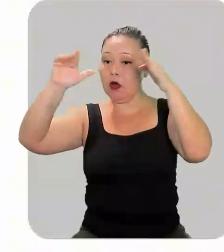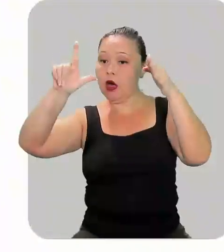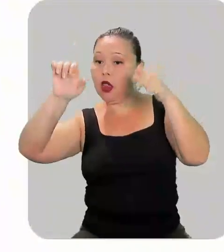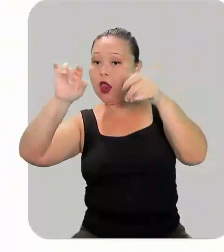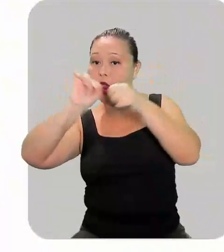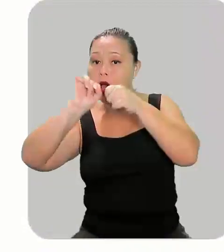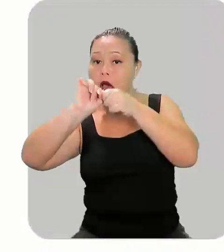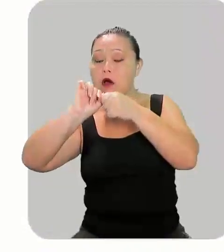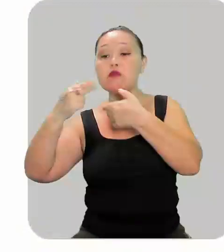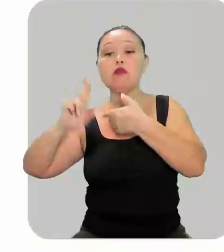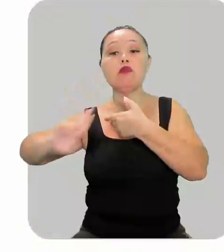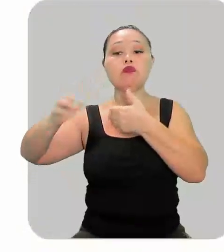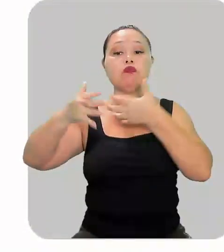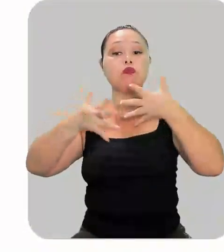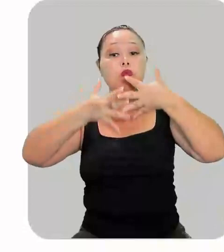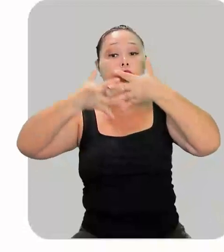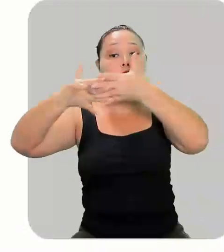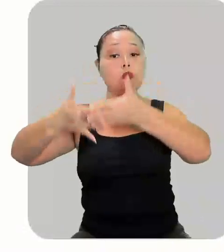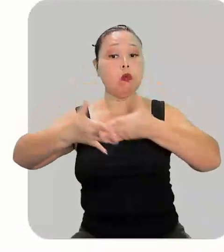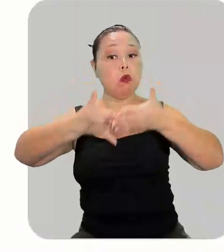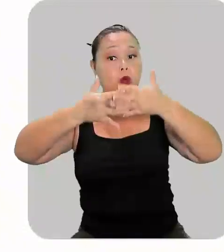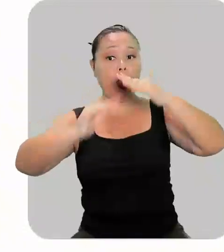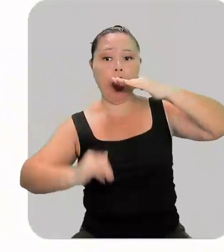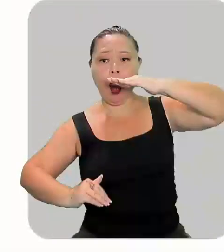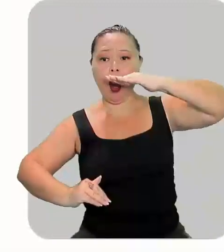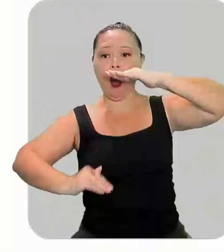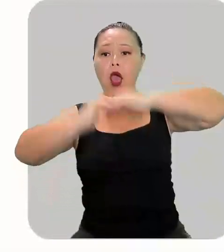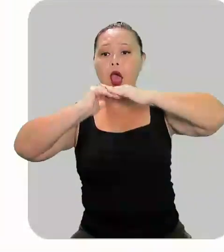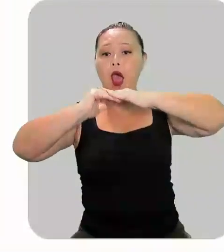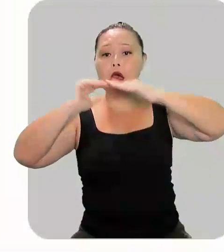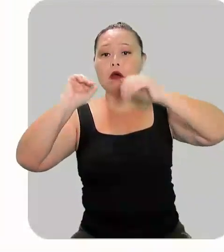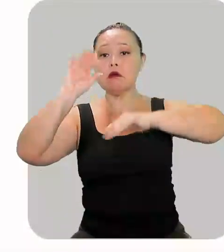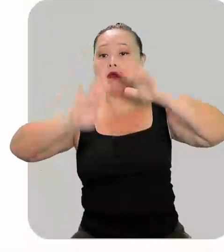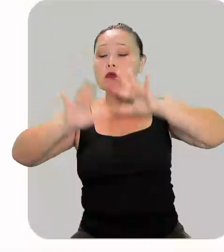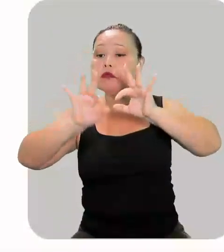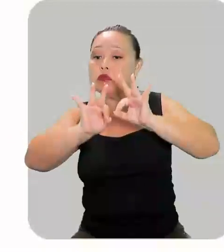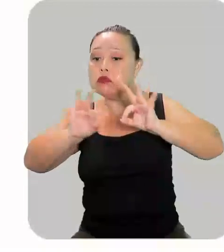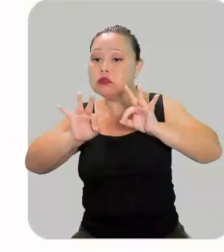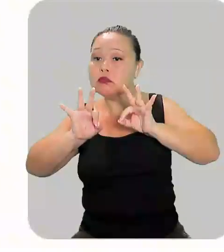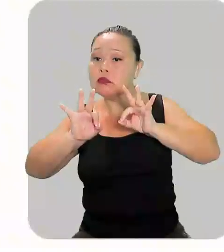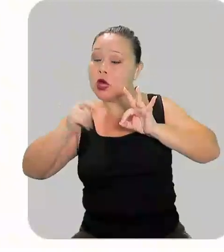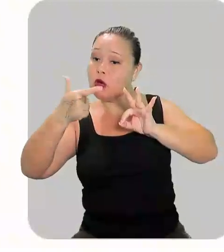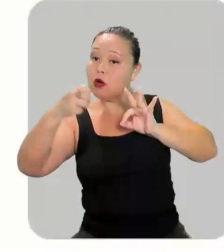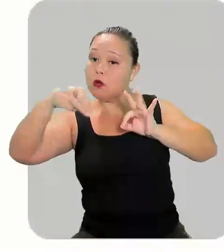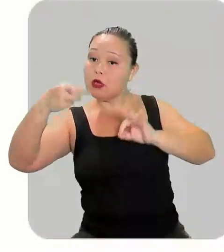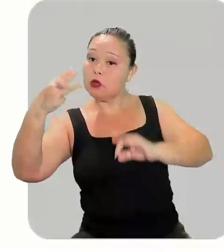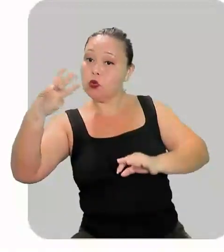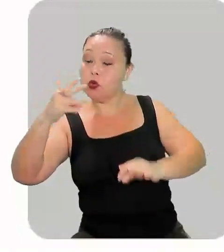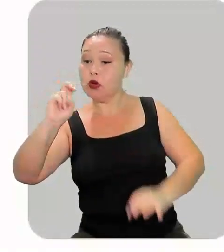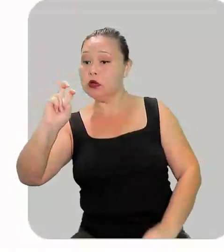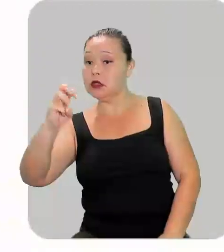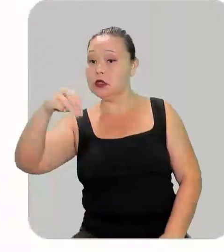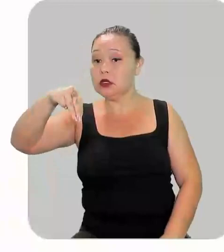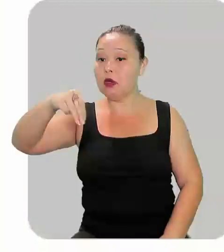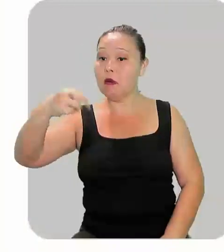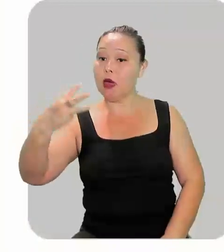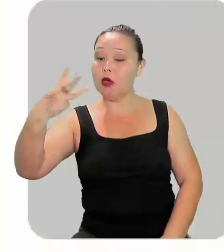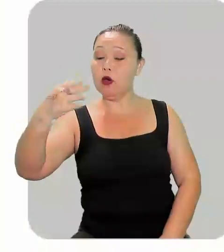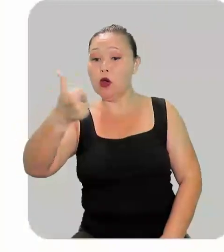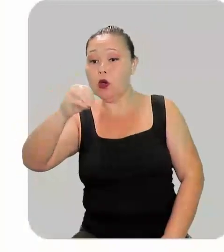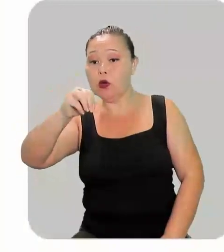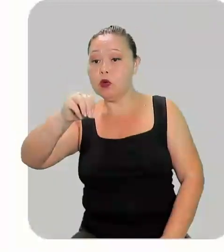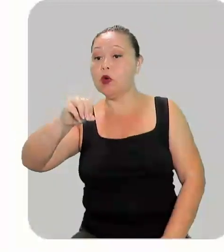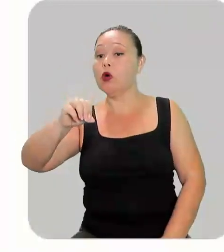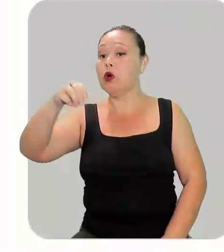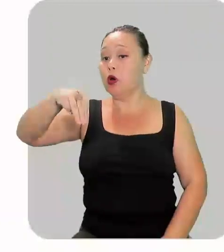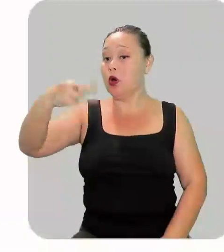que utiliza caminhões com capacidade máximas de 2 metros cúbicos, 5 metros cúbicos e 10